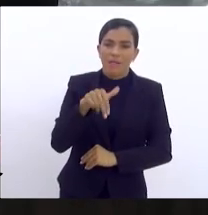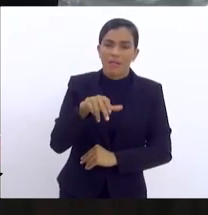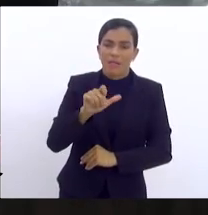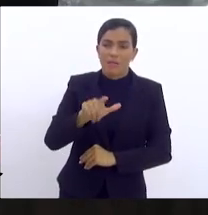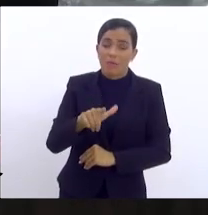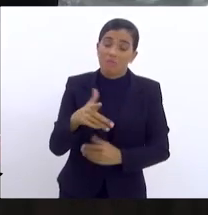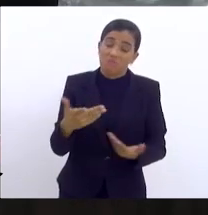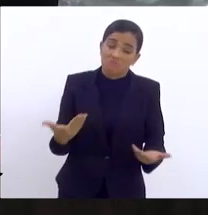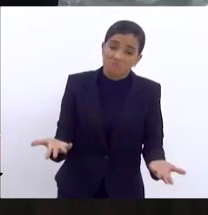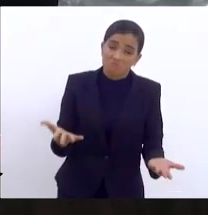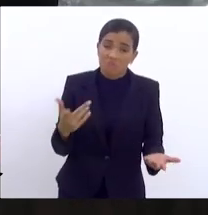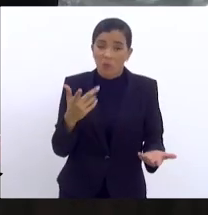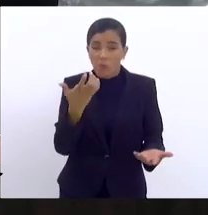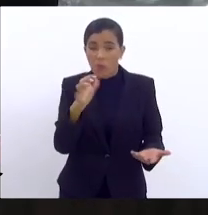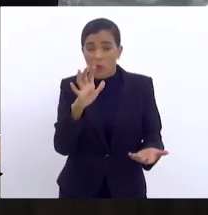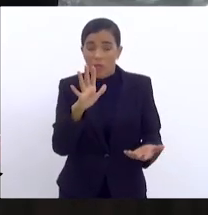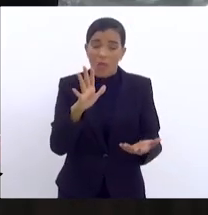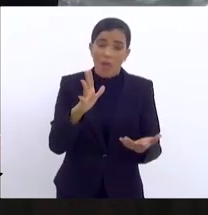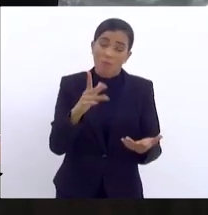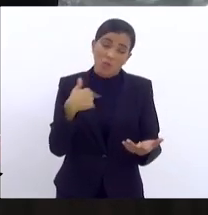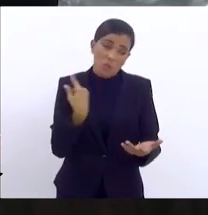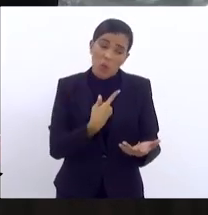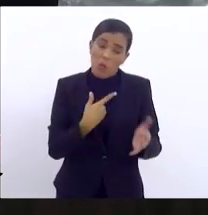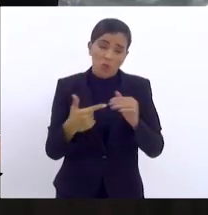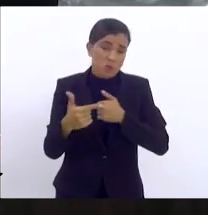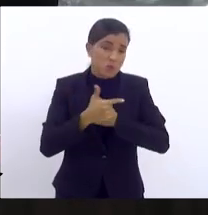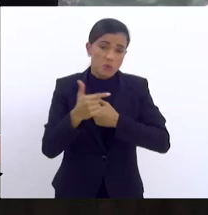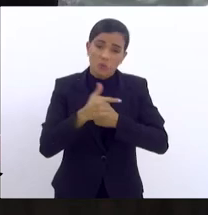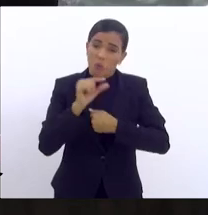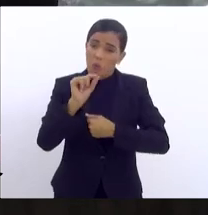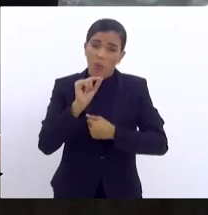como falamos aqui intervir mas nosso papel pedir